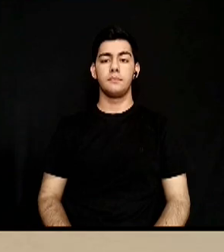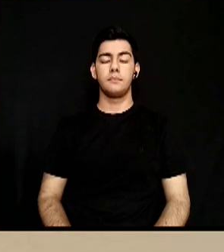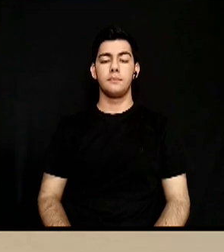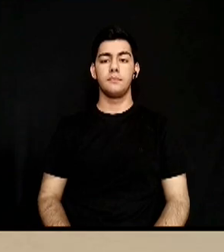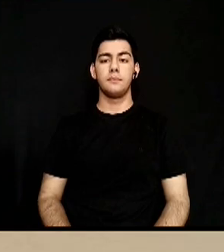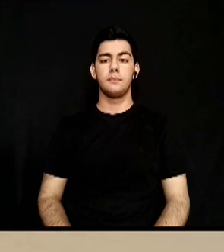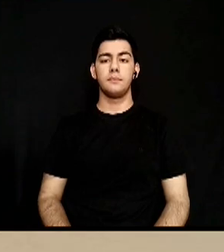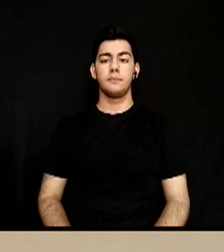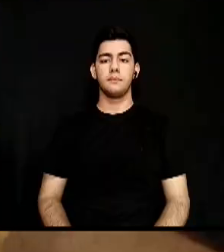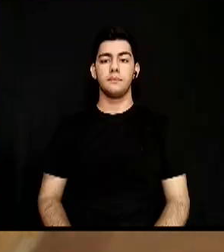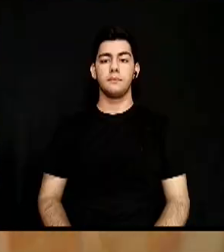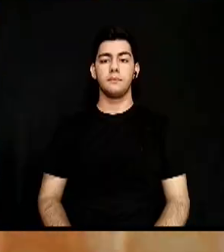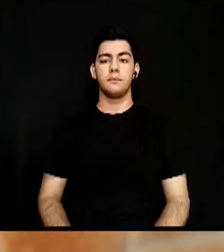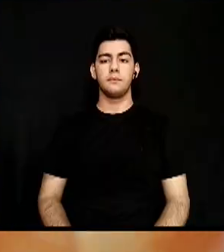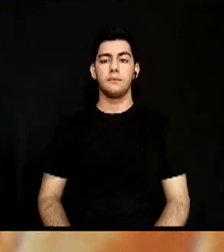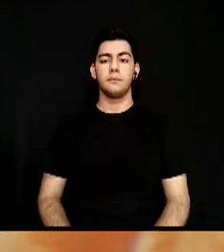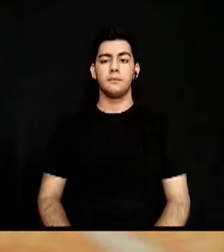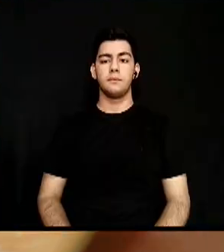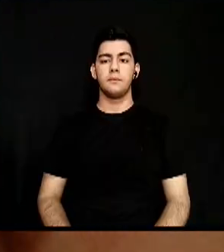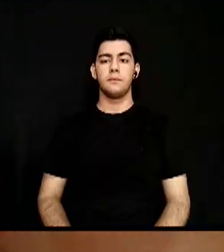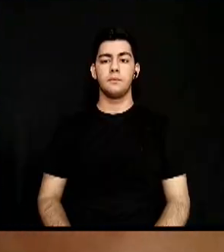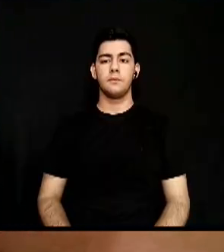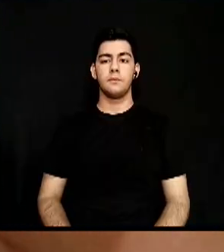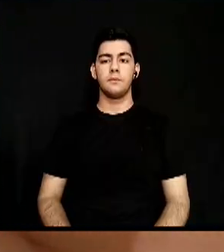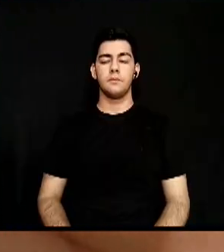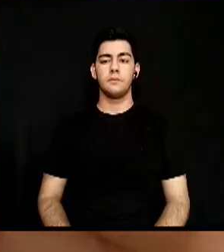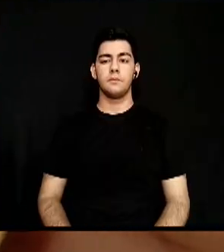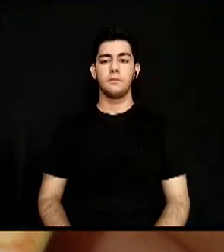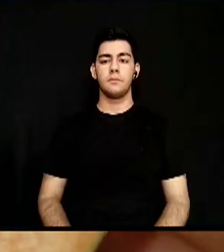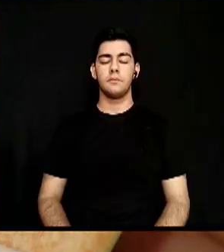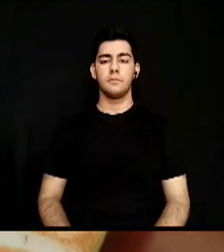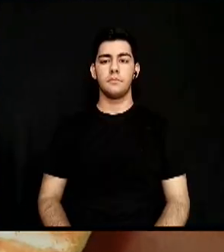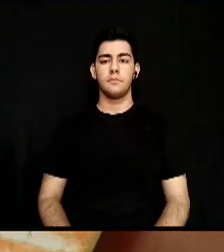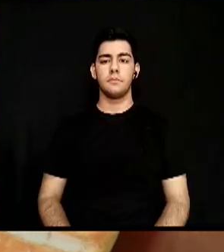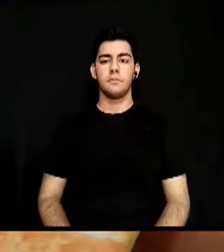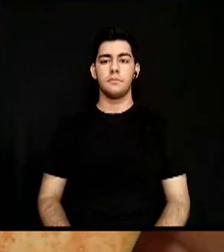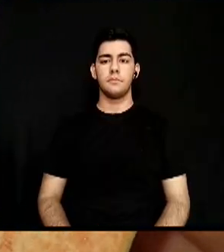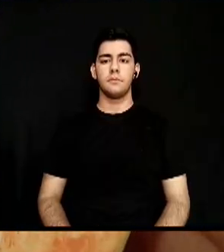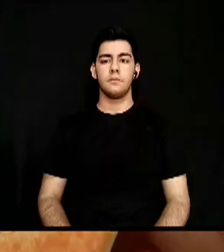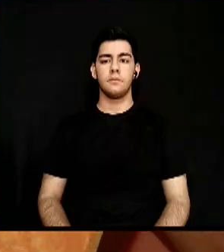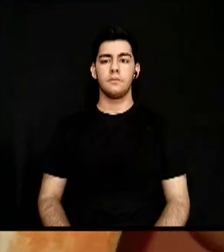Ó, tá? E aí você vai intercalando.